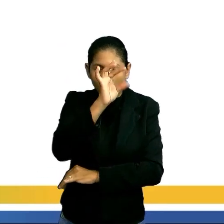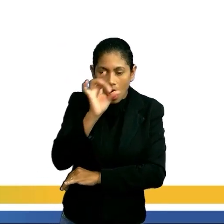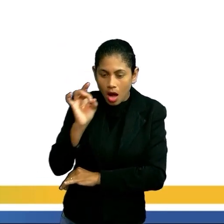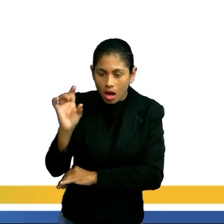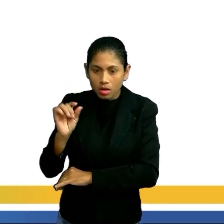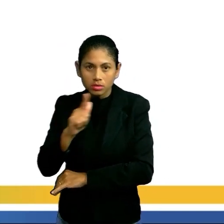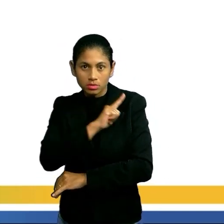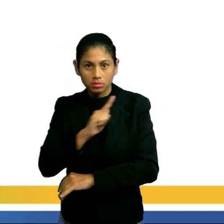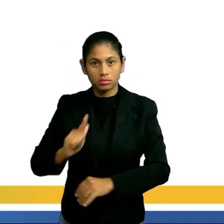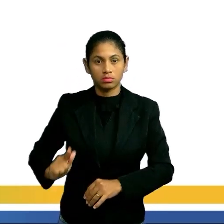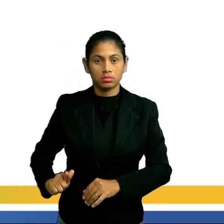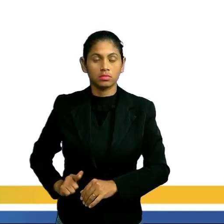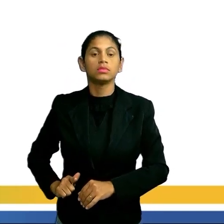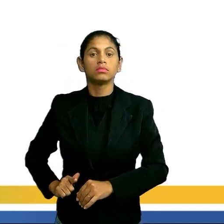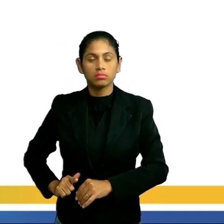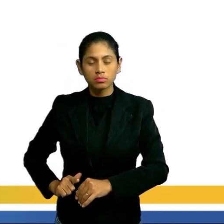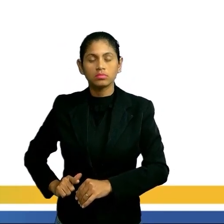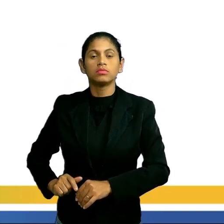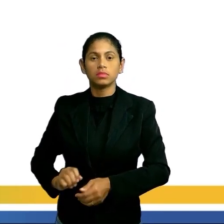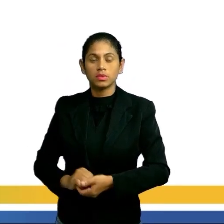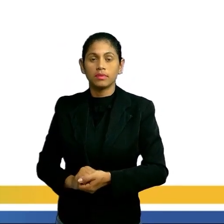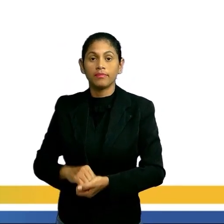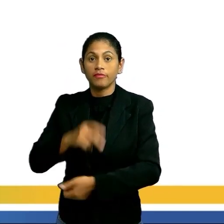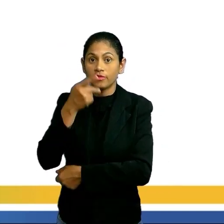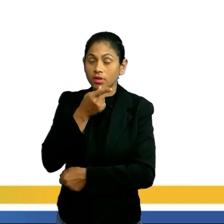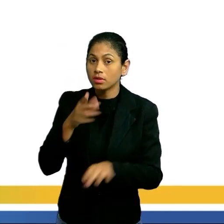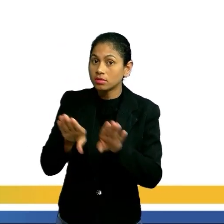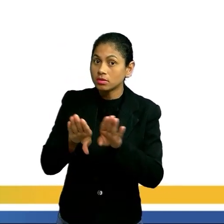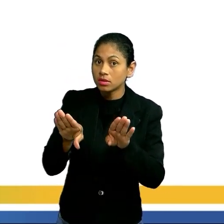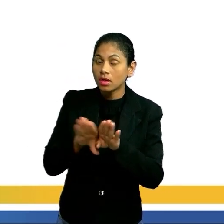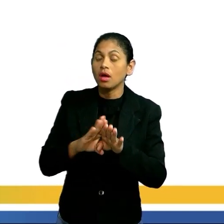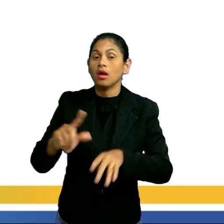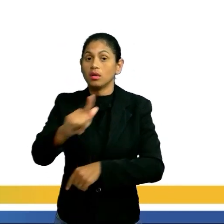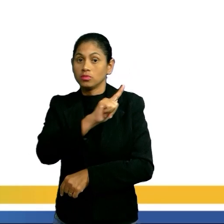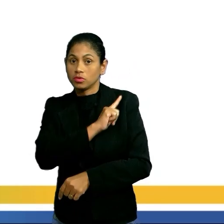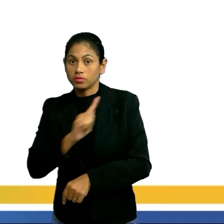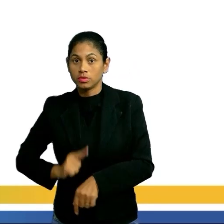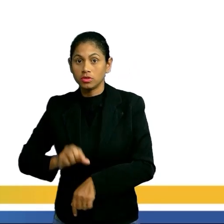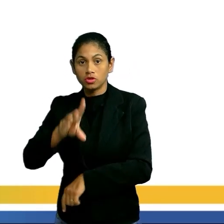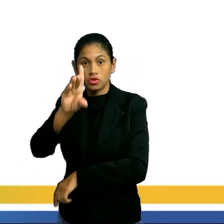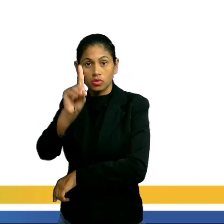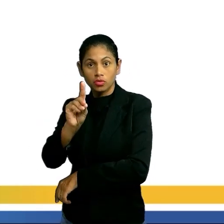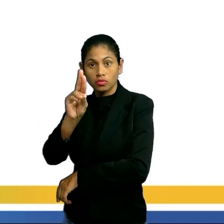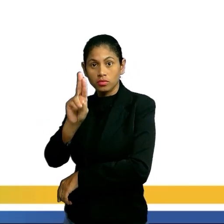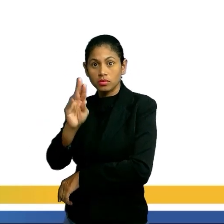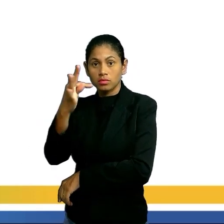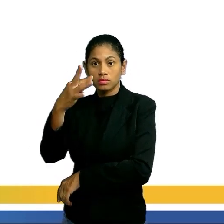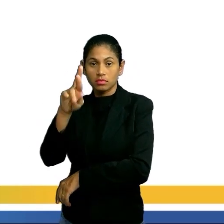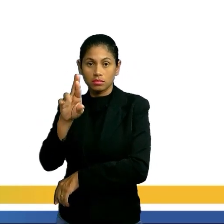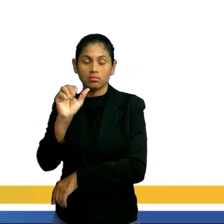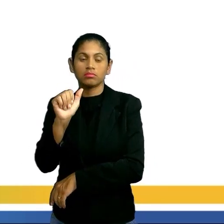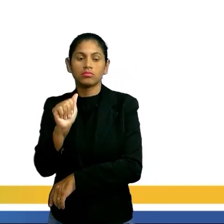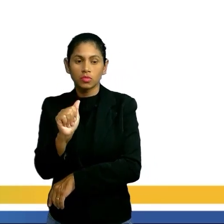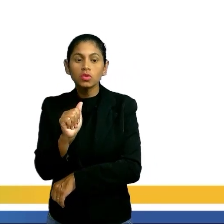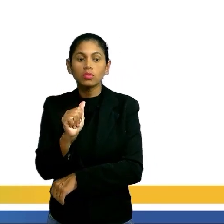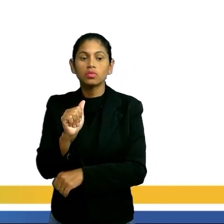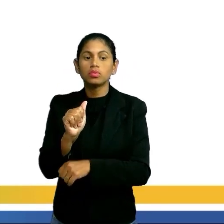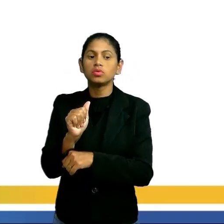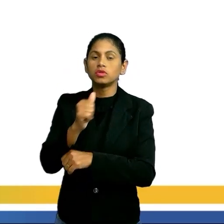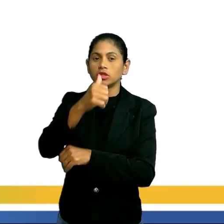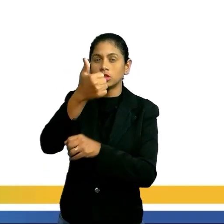E vamos falar do governo de Dutra, ou Eurico Gaspar Dutra, de 1946